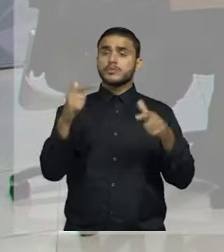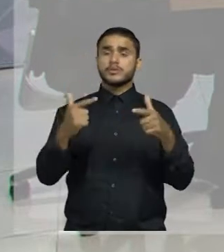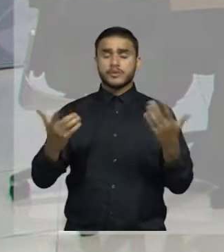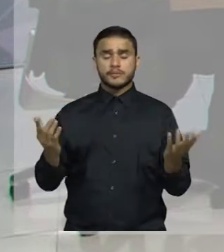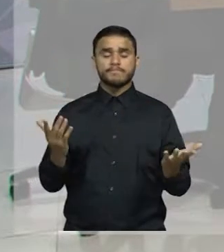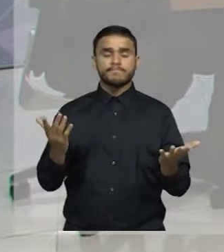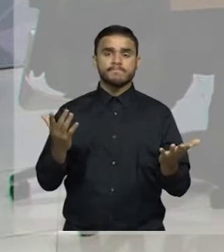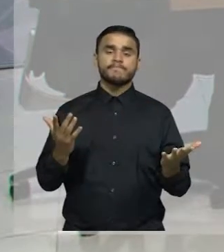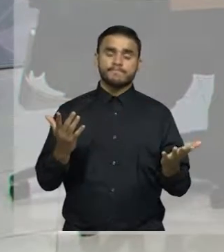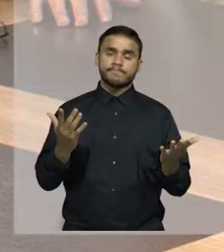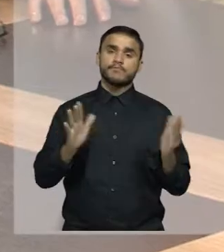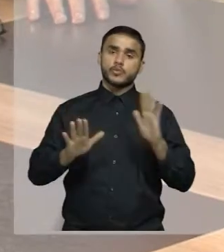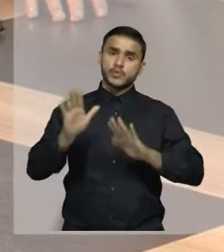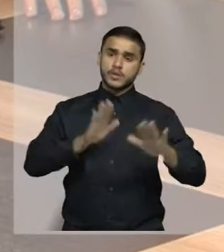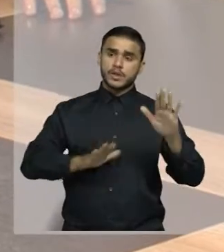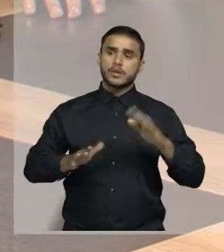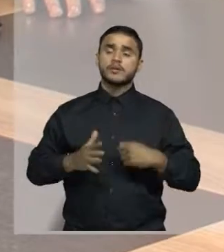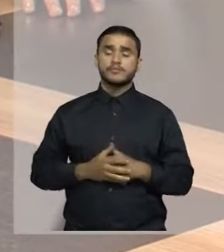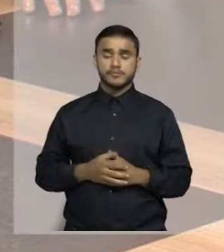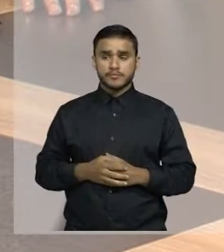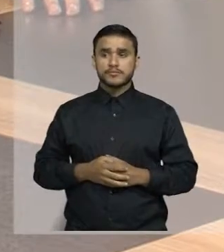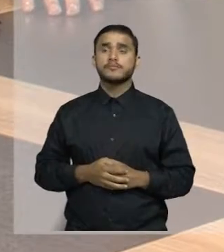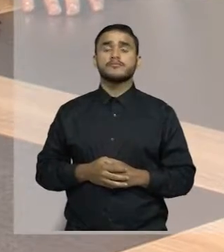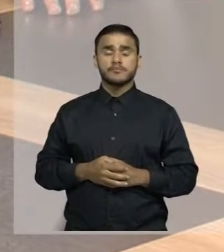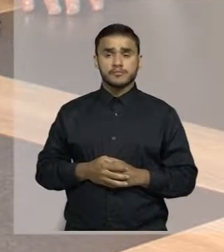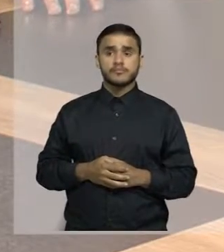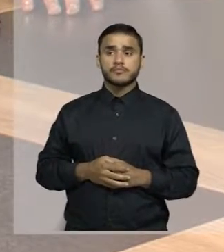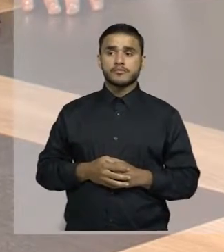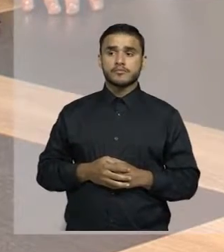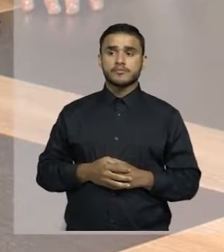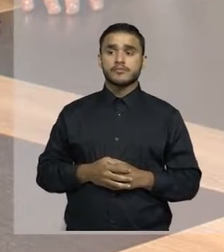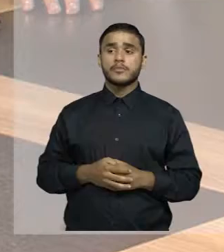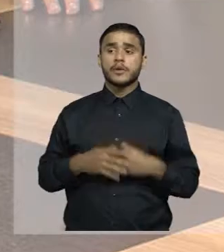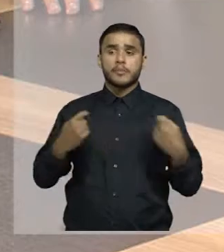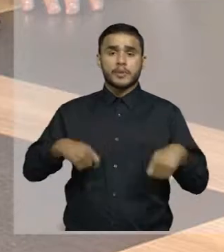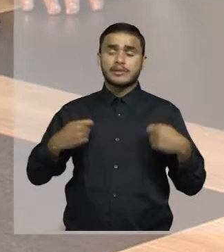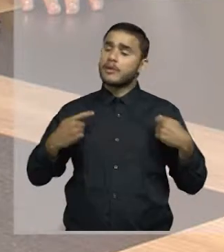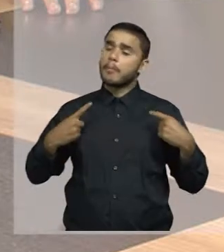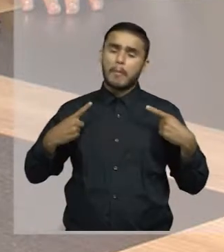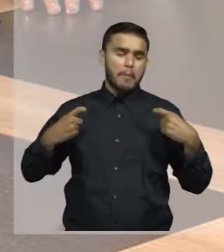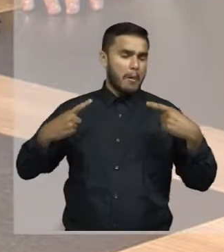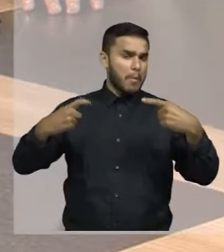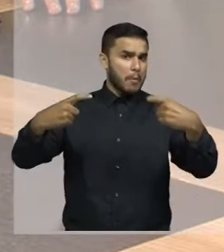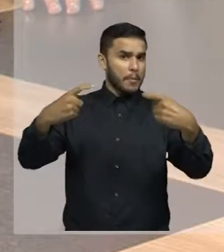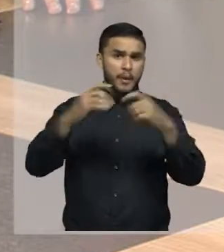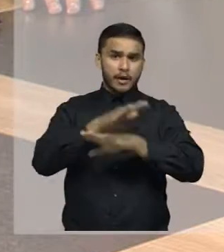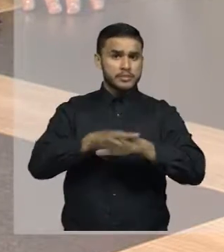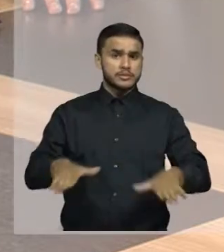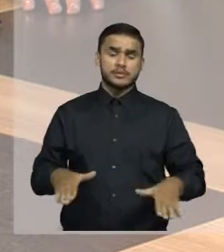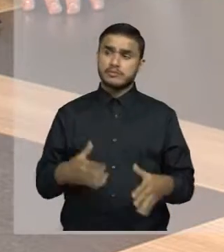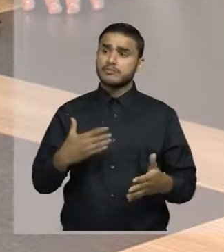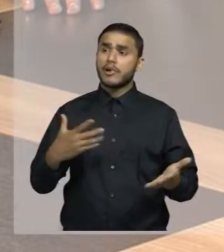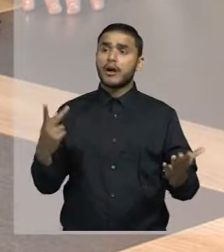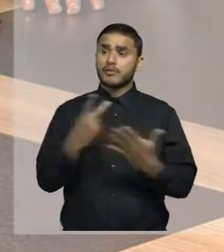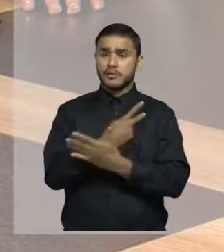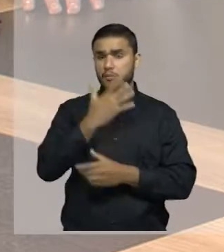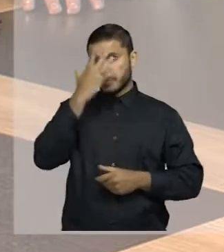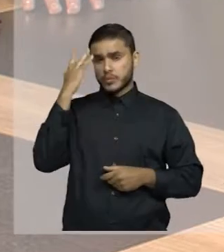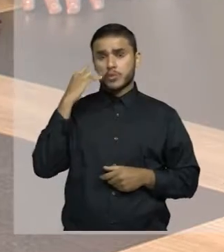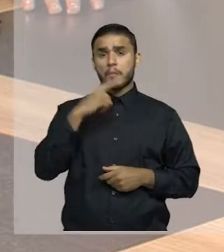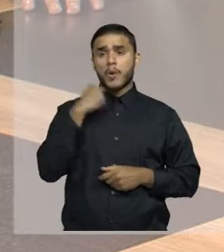chamam. E eu não tenho dúvida que isso vai acontecer. Porque guerra não tem guerra sem perdas colaterais.